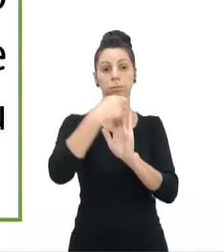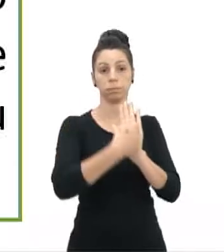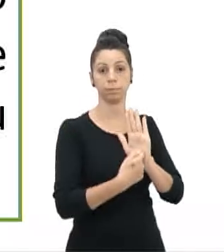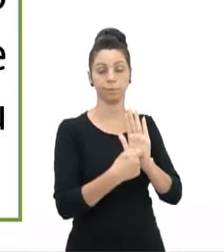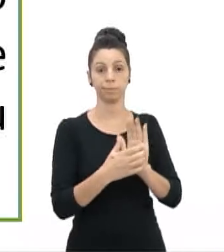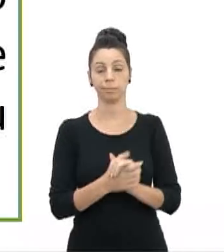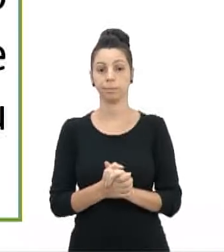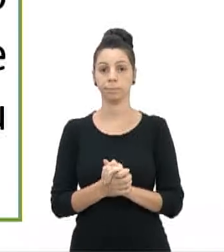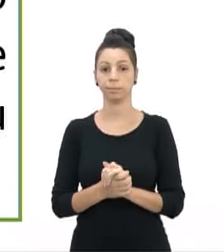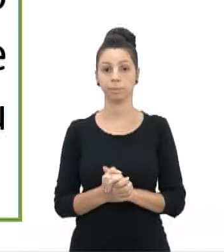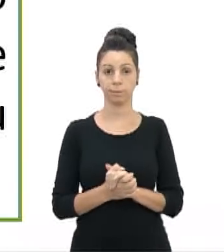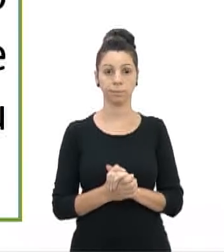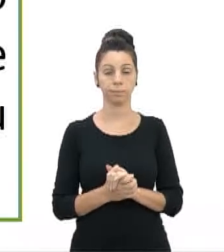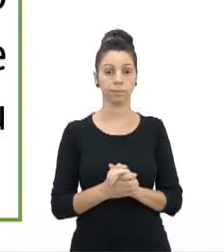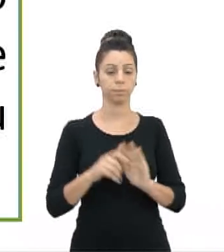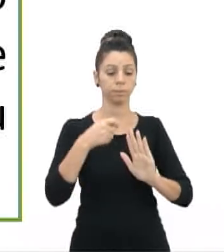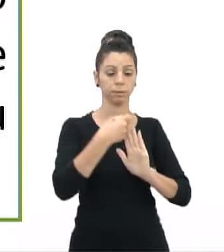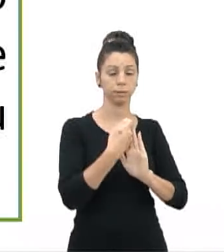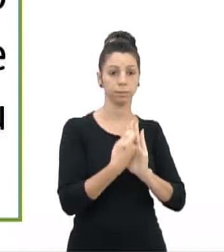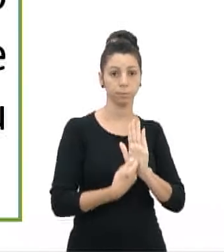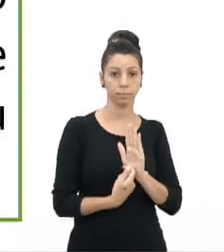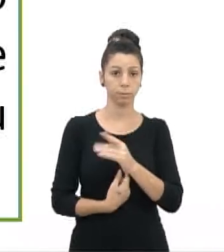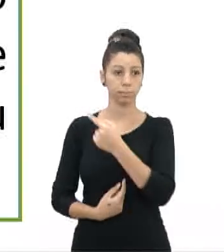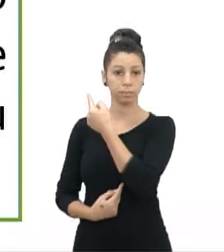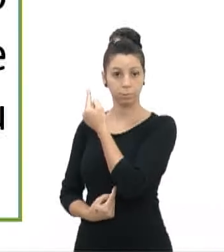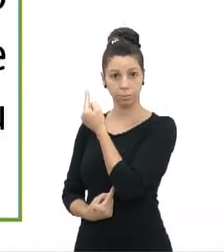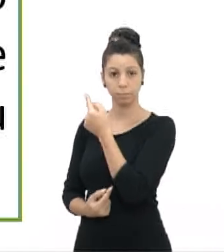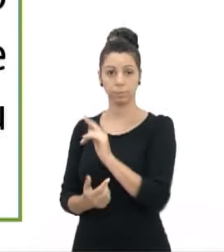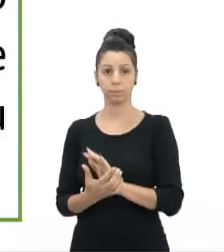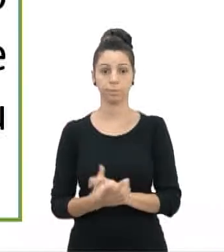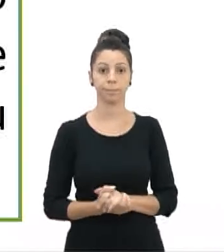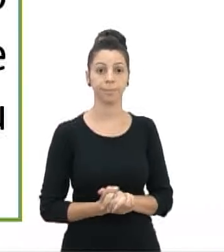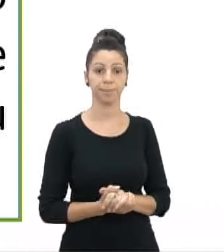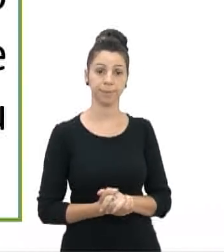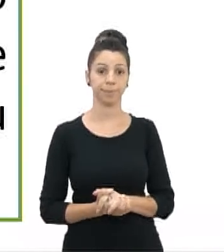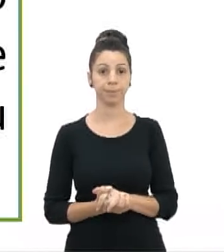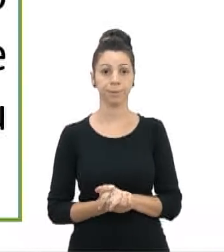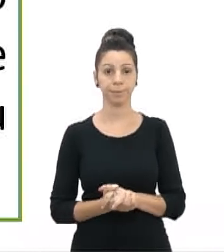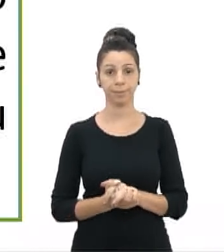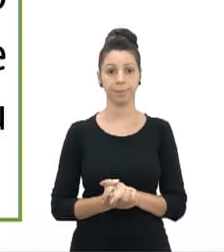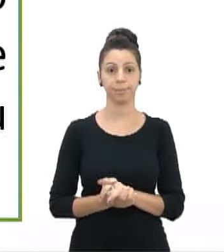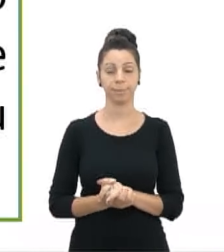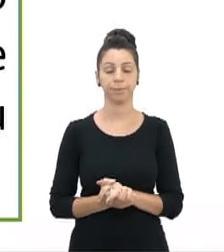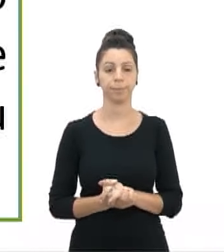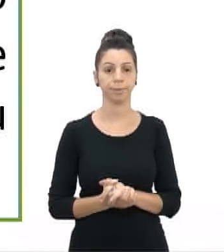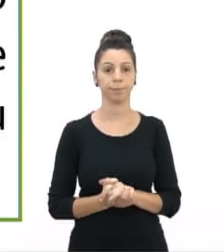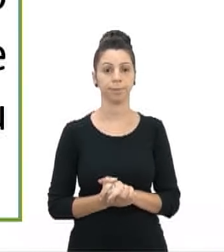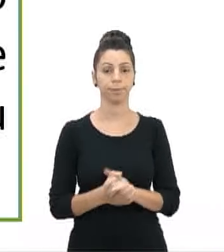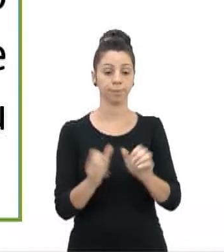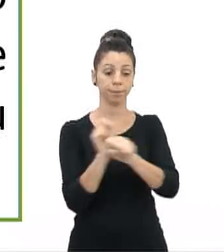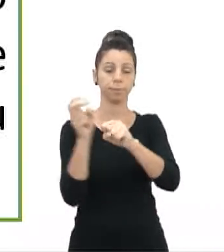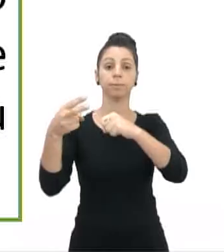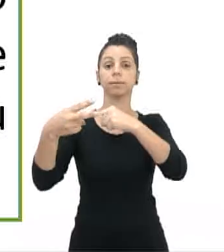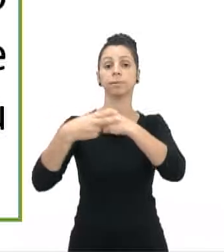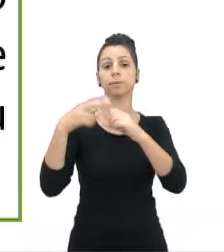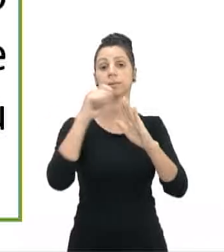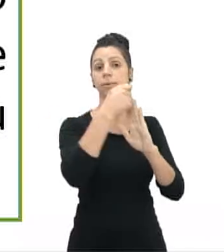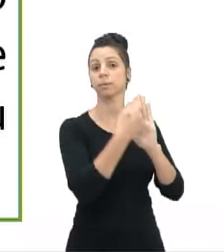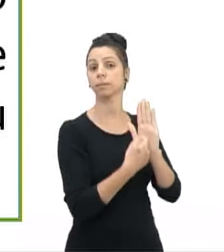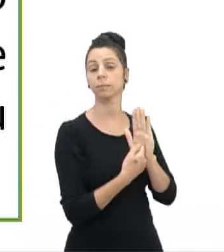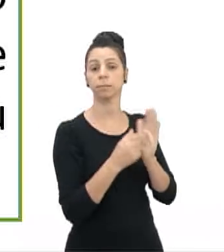esse texto, né? Esse comentário que eu trouxe para você. Identifique os advérbios, o texto está